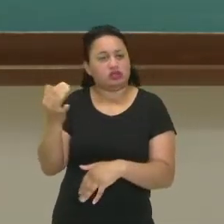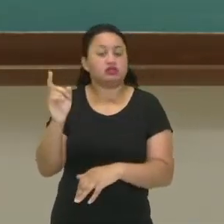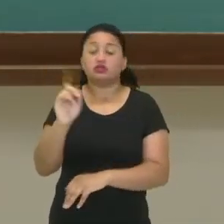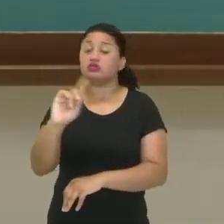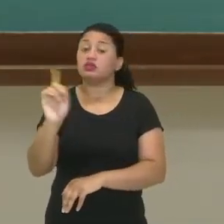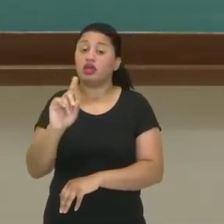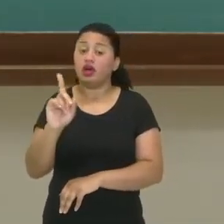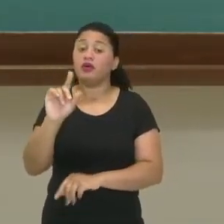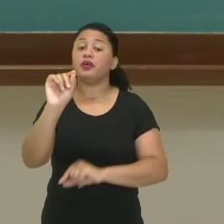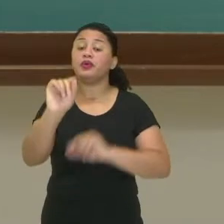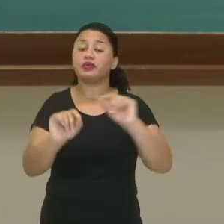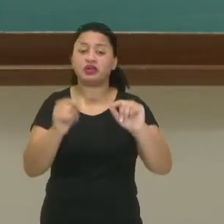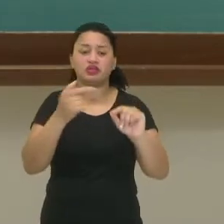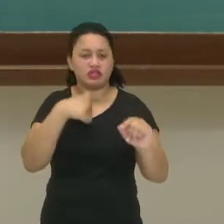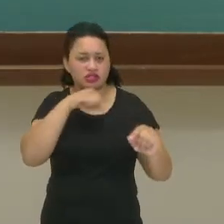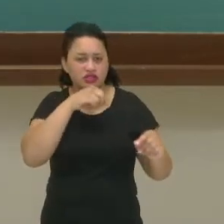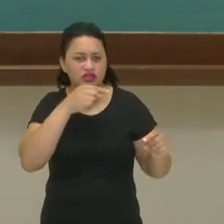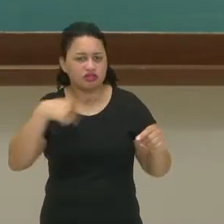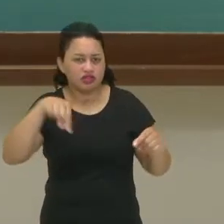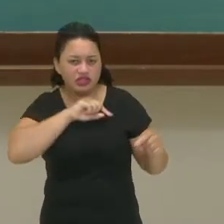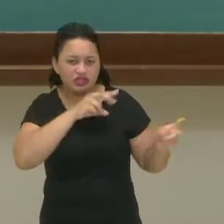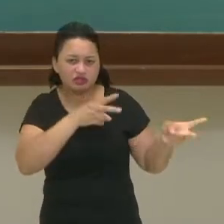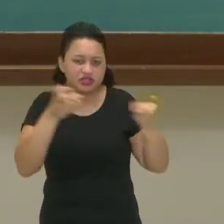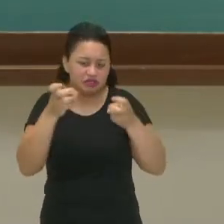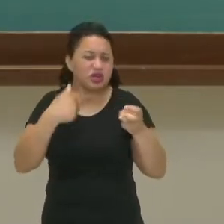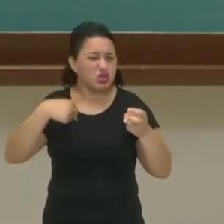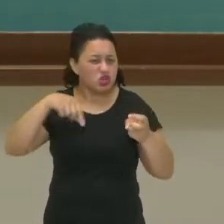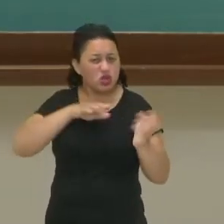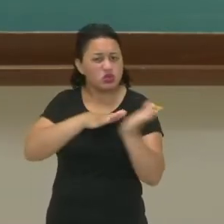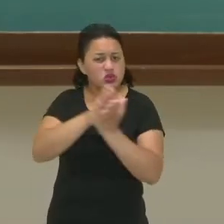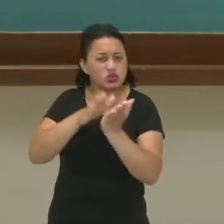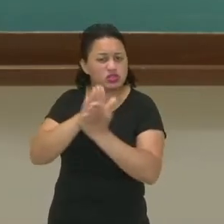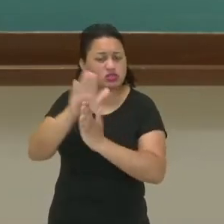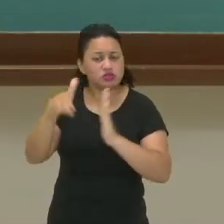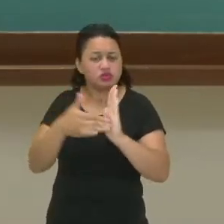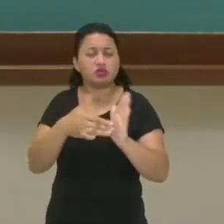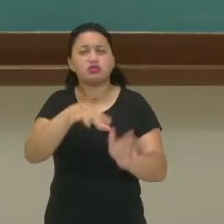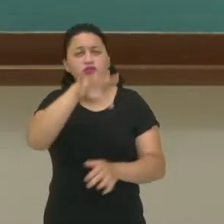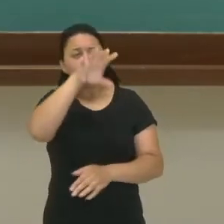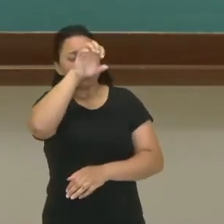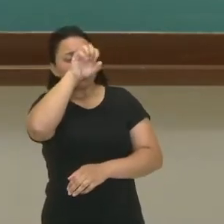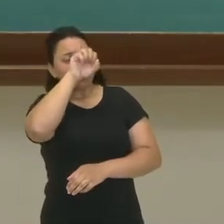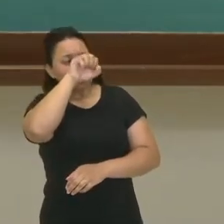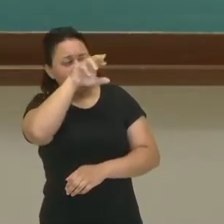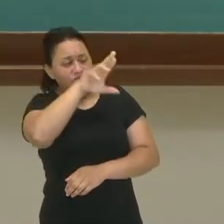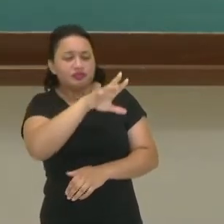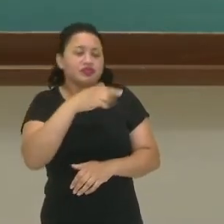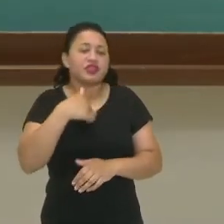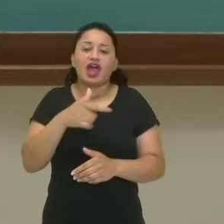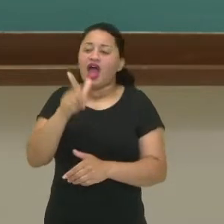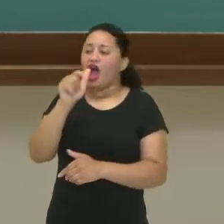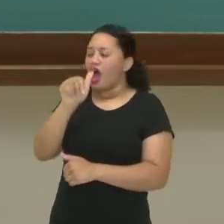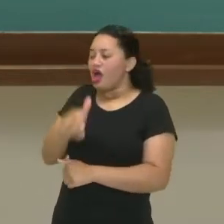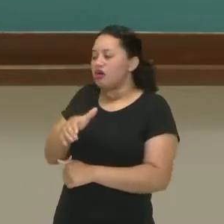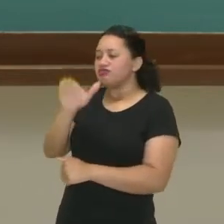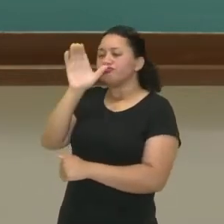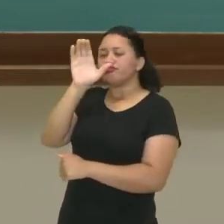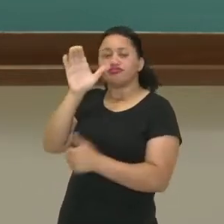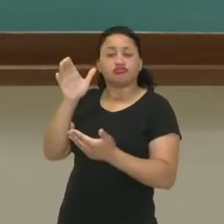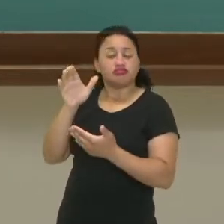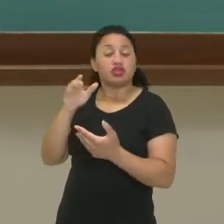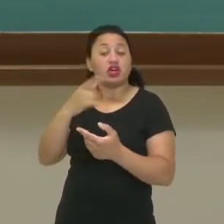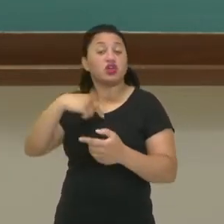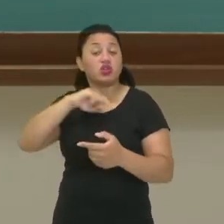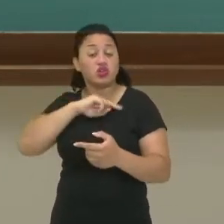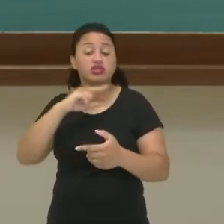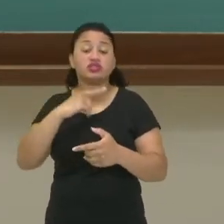isso. Como vocês viram o texto, a gente consome em todo momento. O ar que a gente respira, a água que a gente bebe, enfim, nós temos